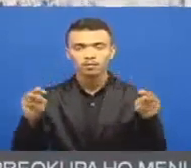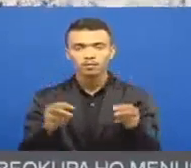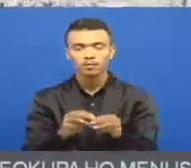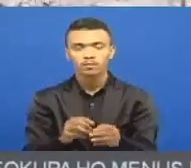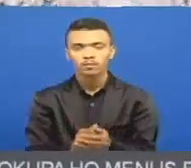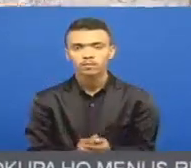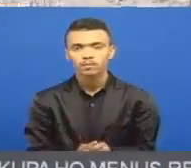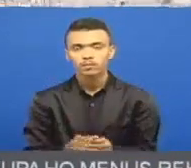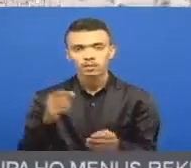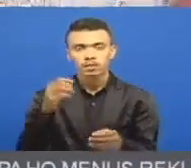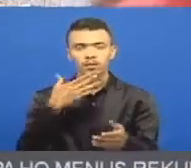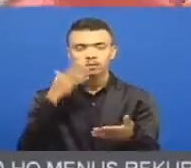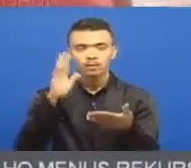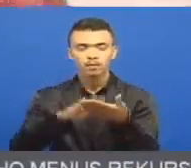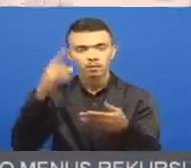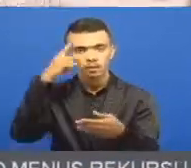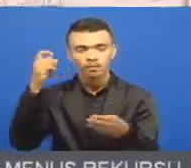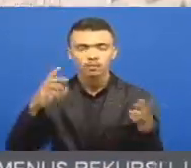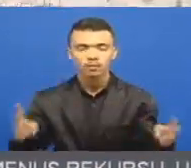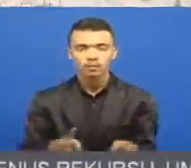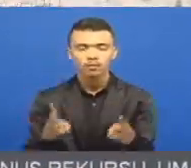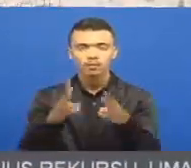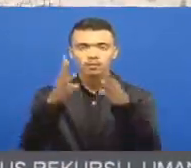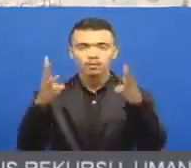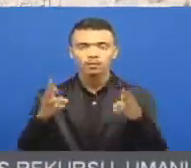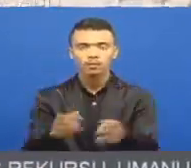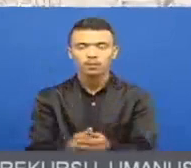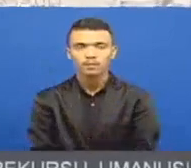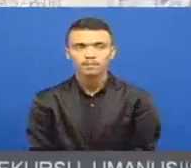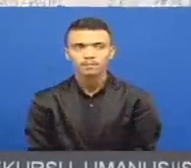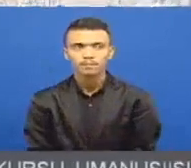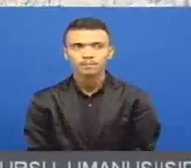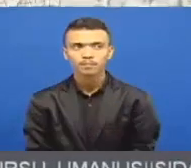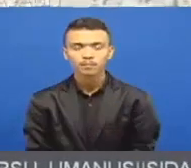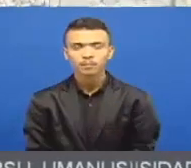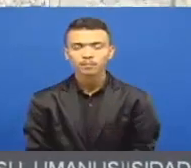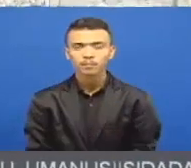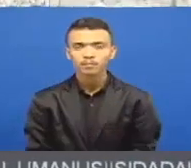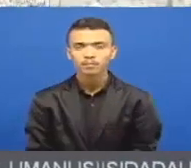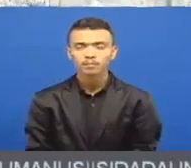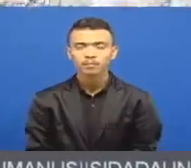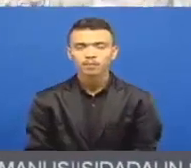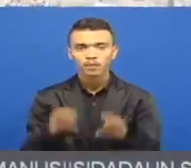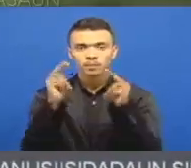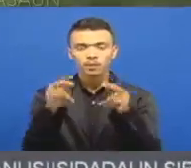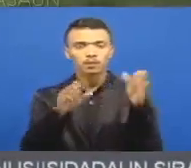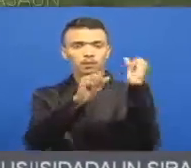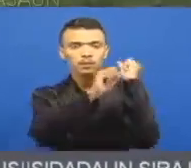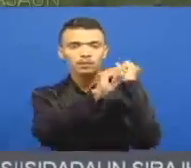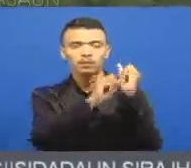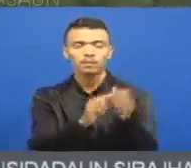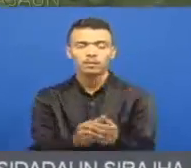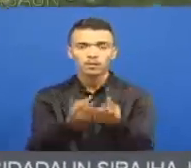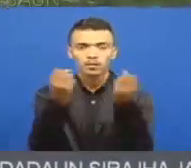anta un tamba estrada. Estrada a tanta am tencer, ba se a mehkar ka lul pa hui tam tencer pulang.